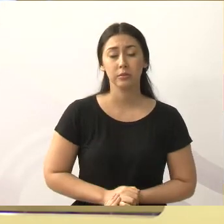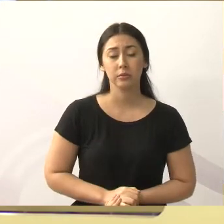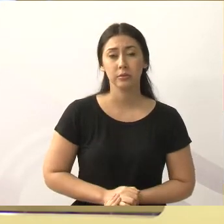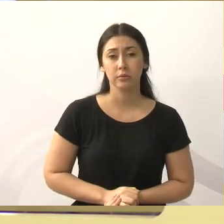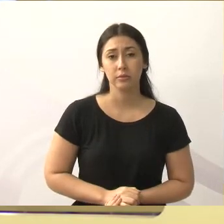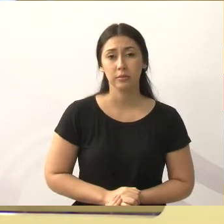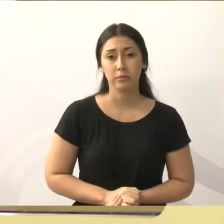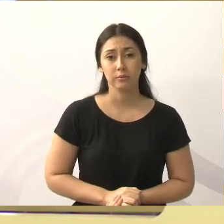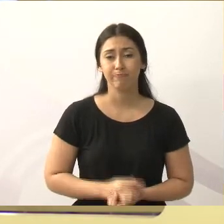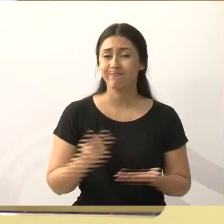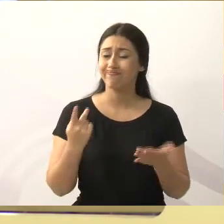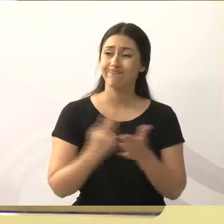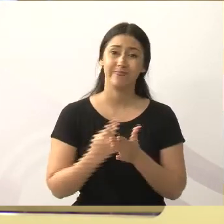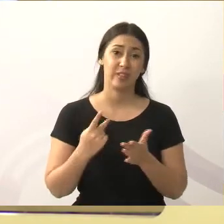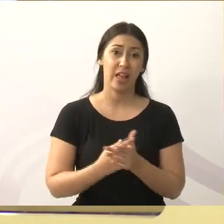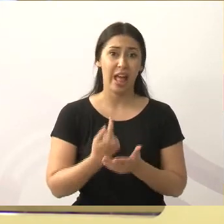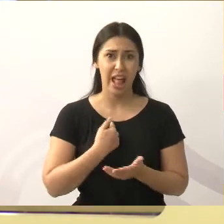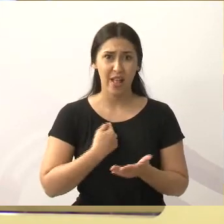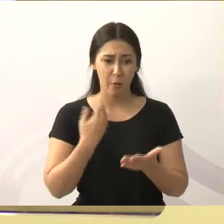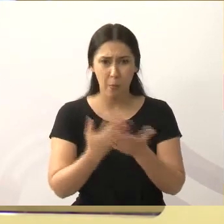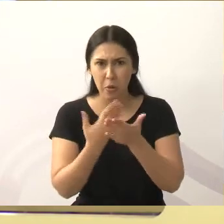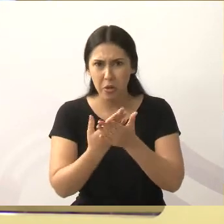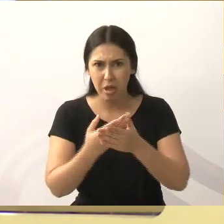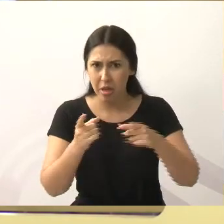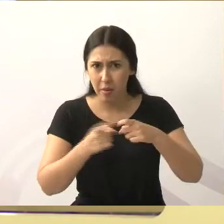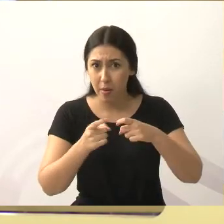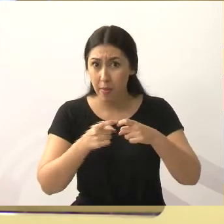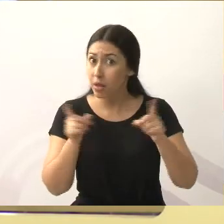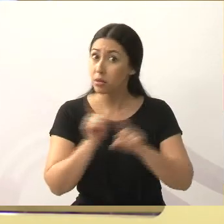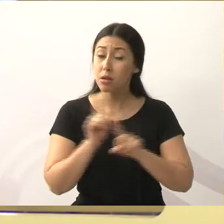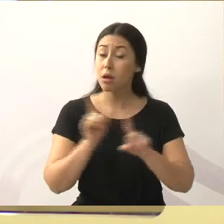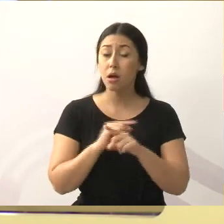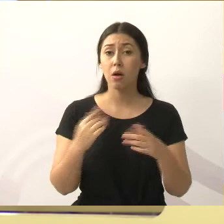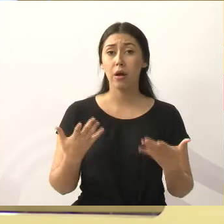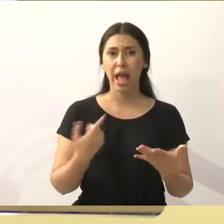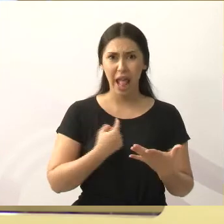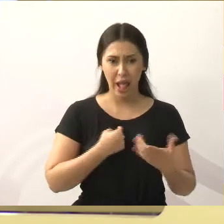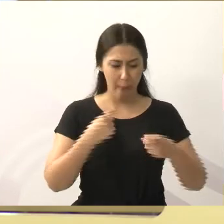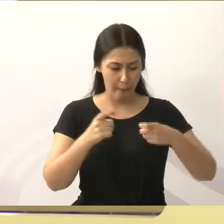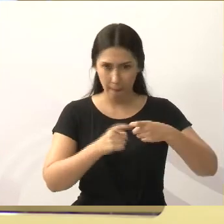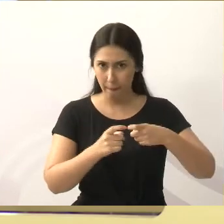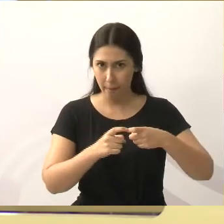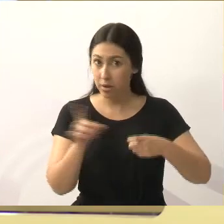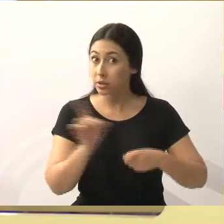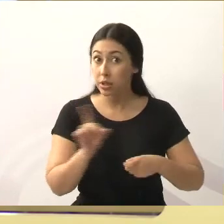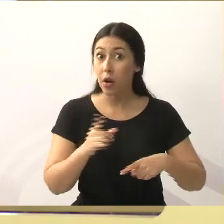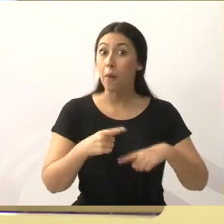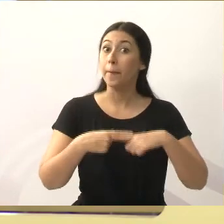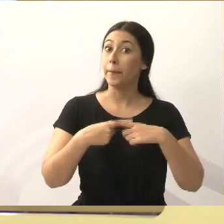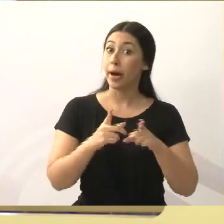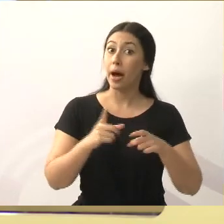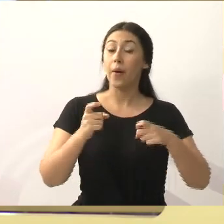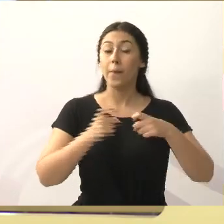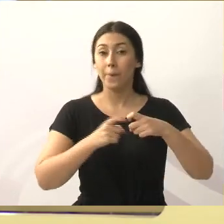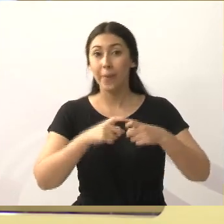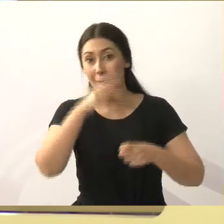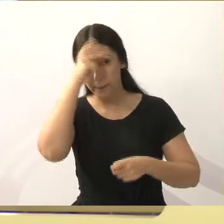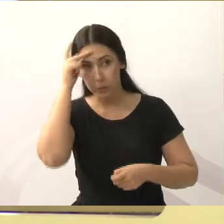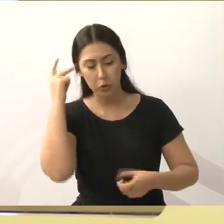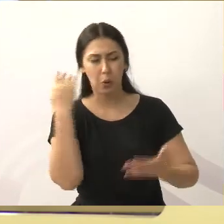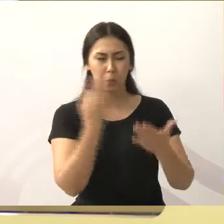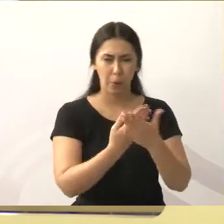Errado. Eu não estudei para isto. Eu não sou médico. Agora, o médico que estudou, aí